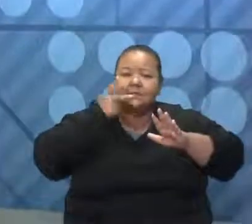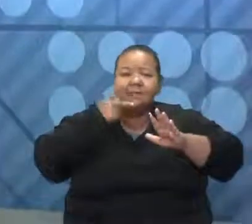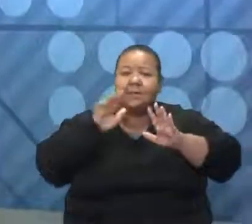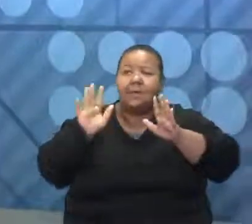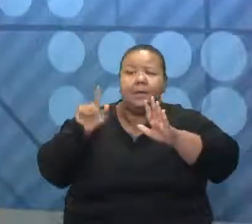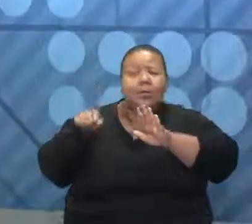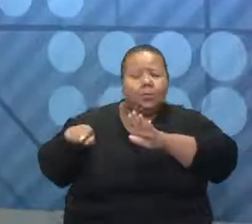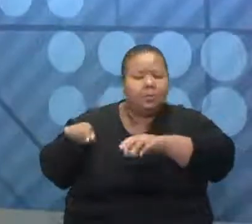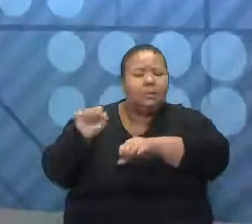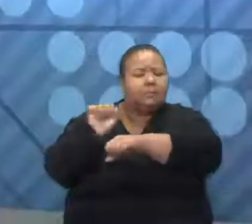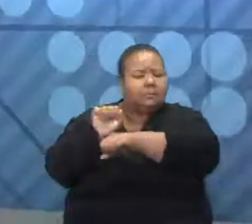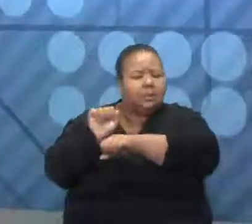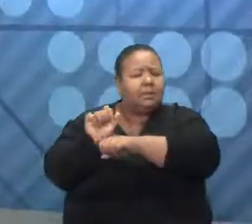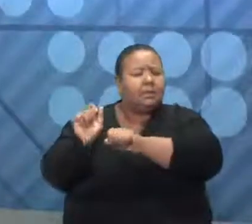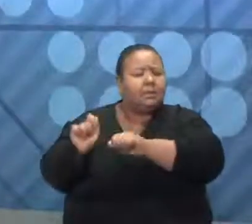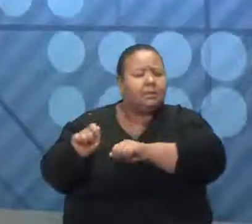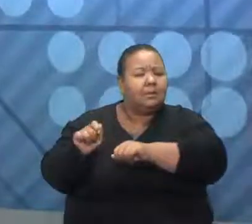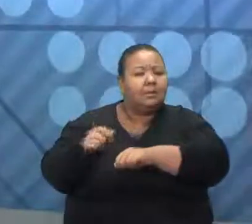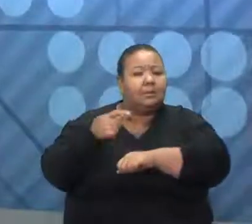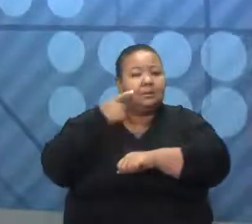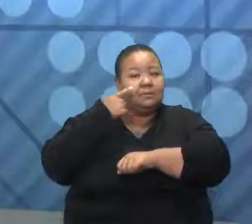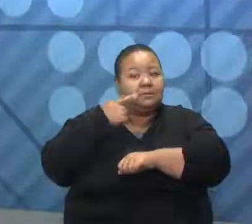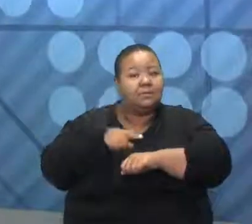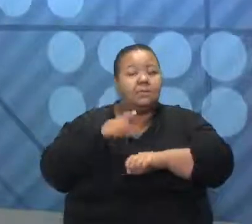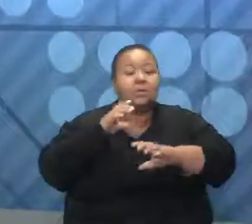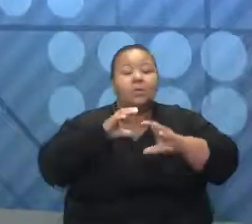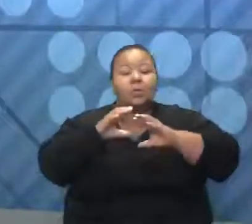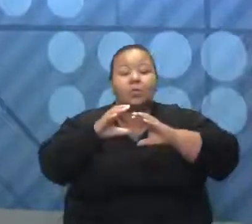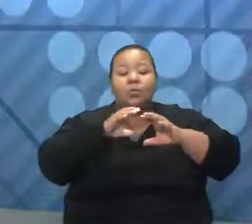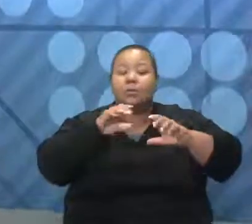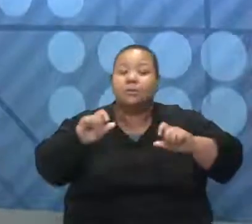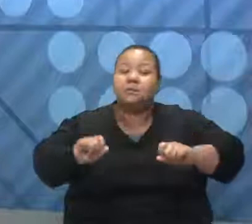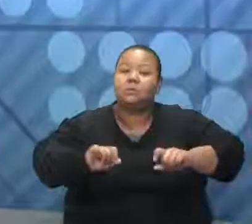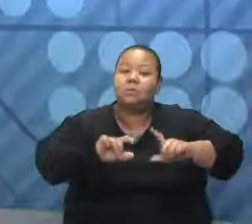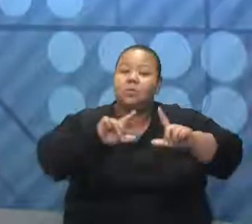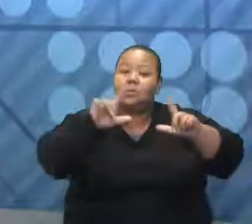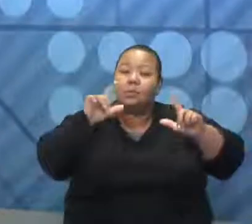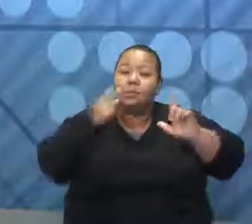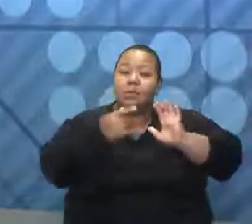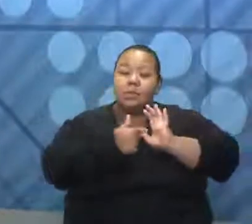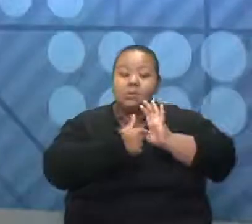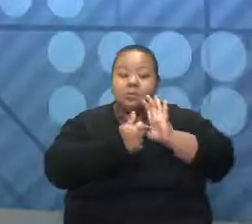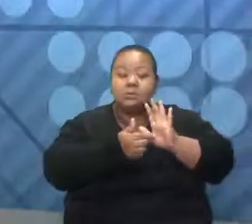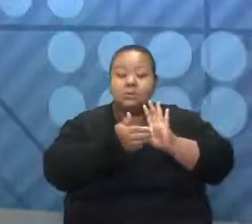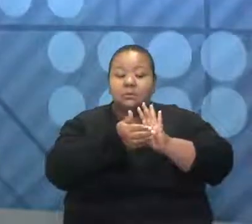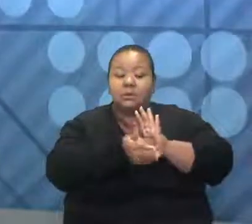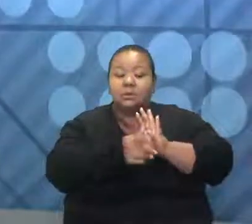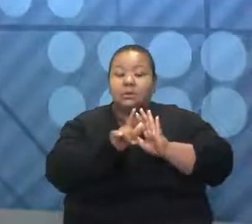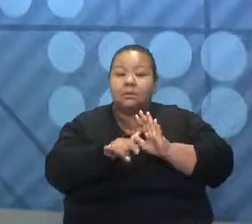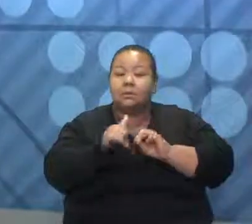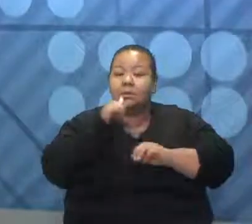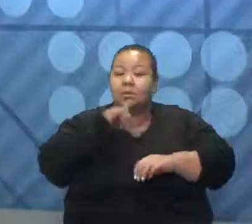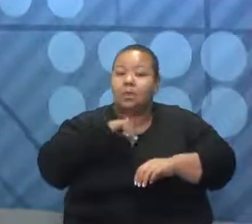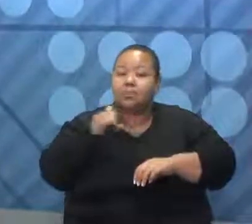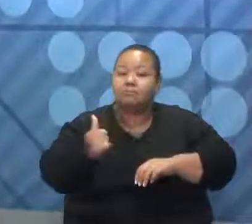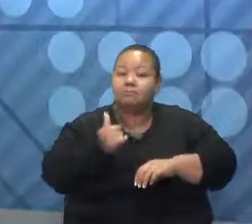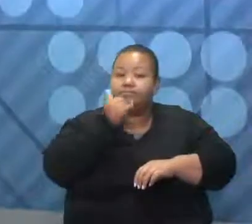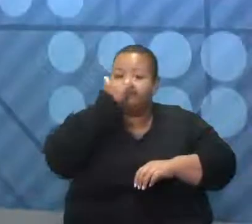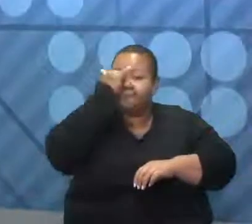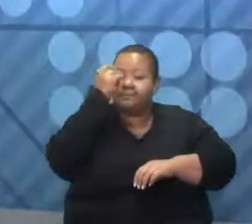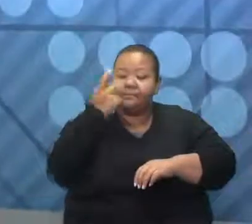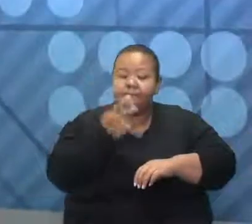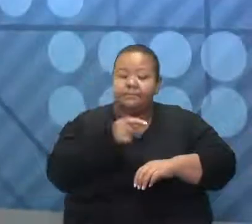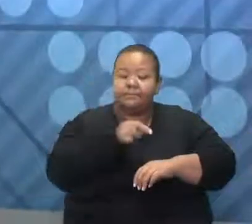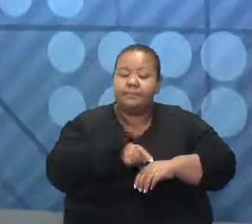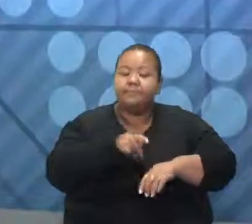dá para esperar. Então, você tem que fazer uma comunicação clara e mostrar para ele as consequências daquele ponto.